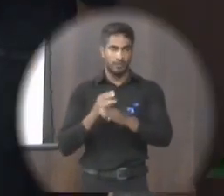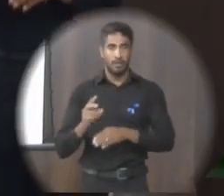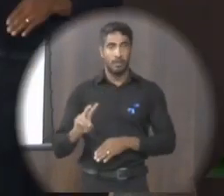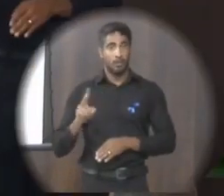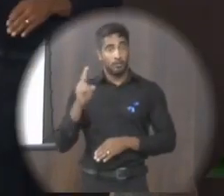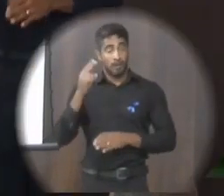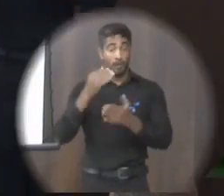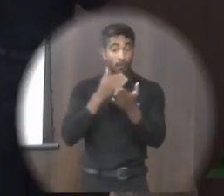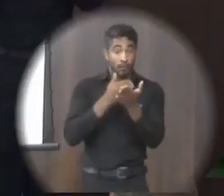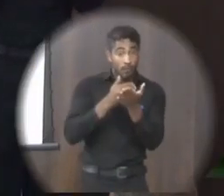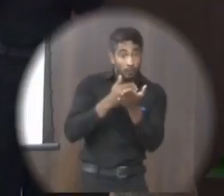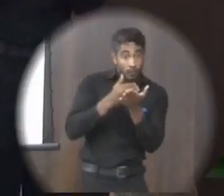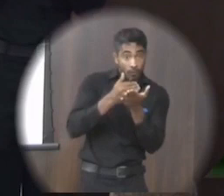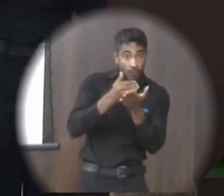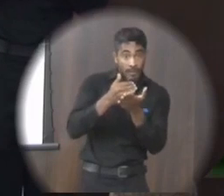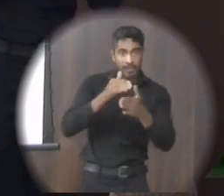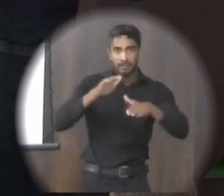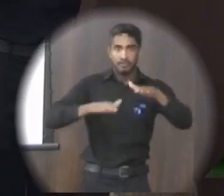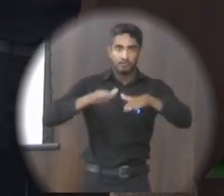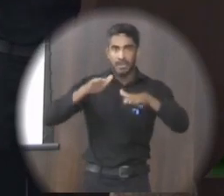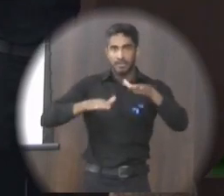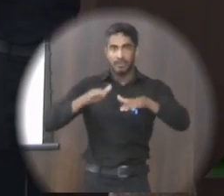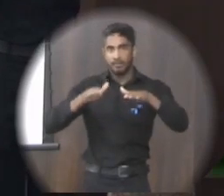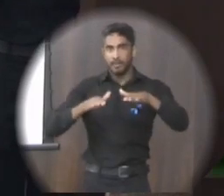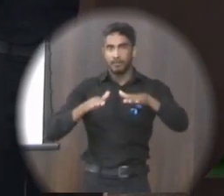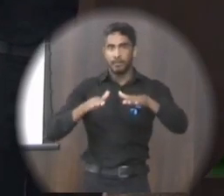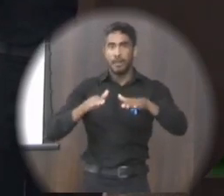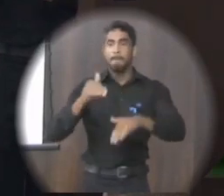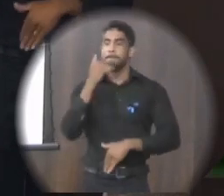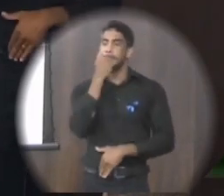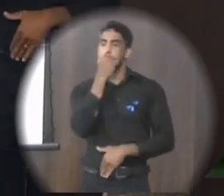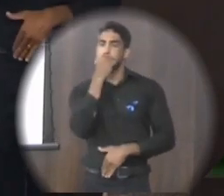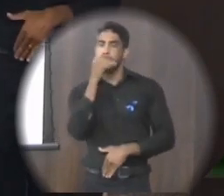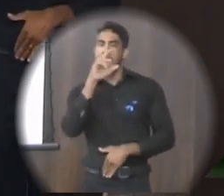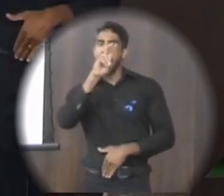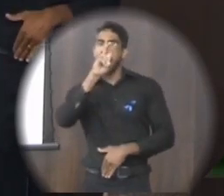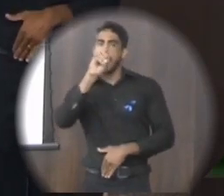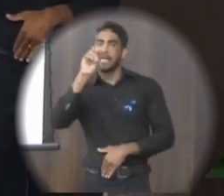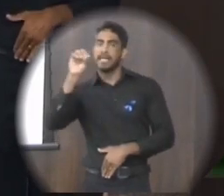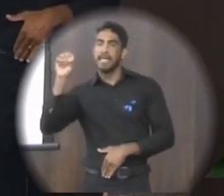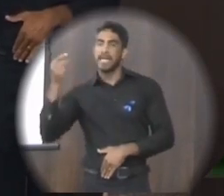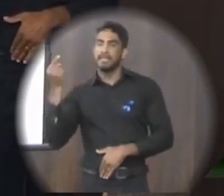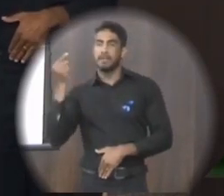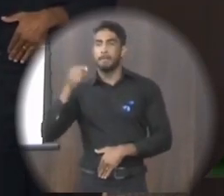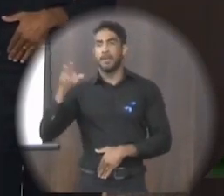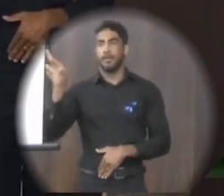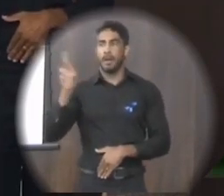obra, inicialmente, ela está orçada em R$500.000, R$500.000.